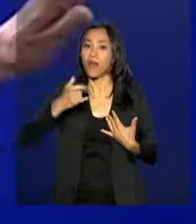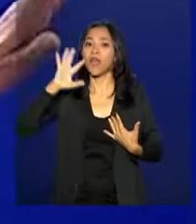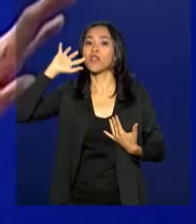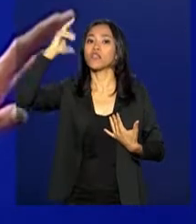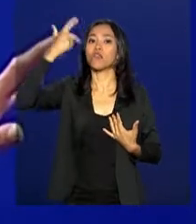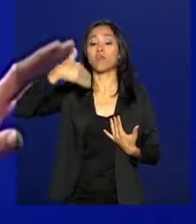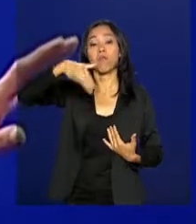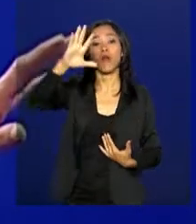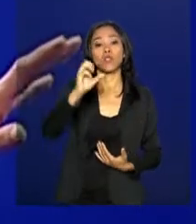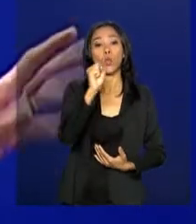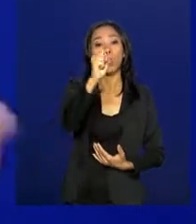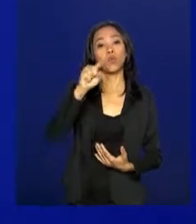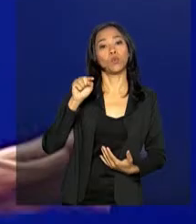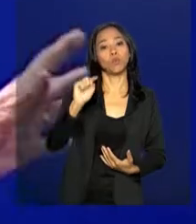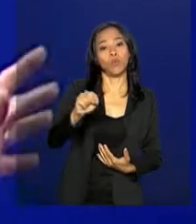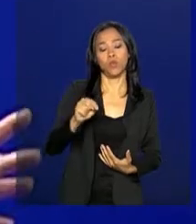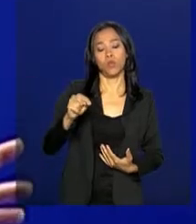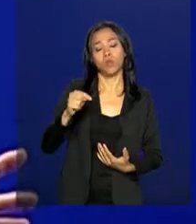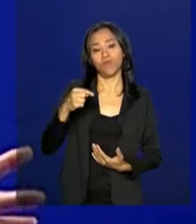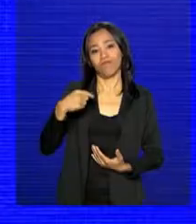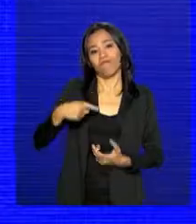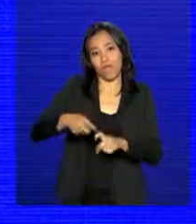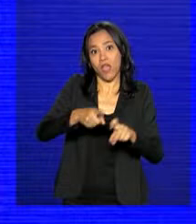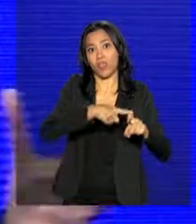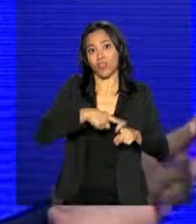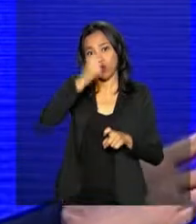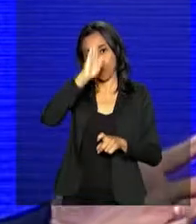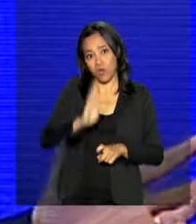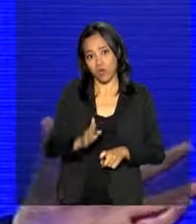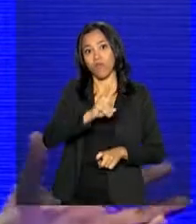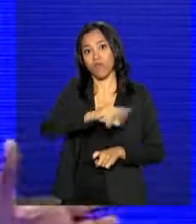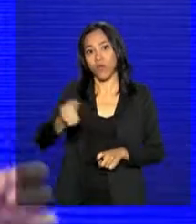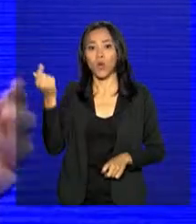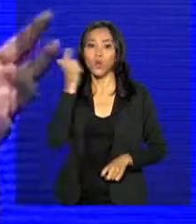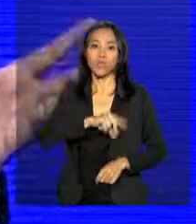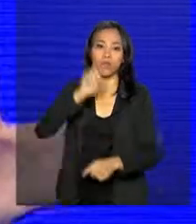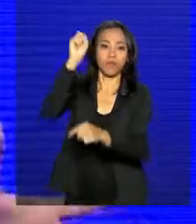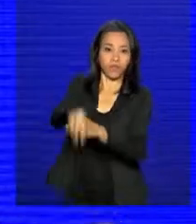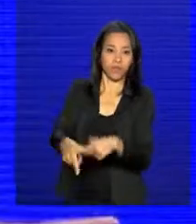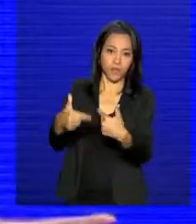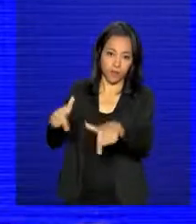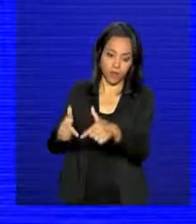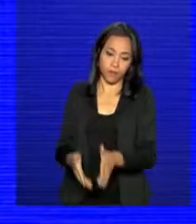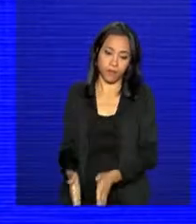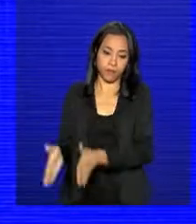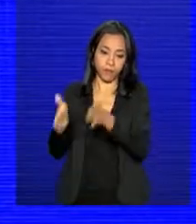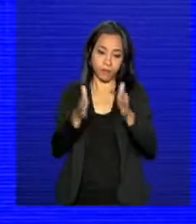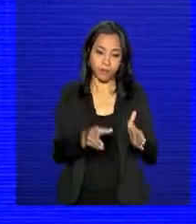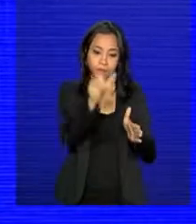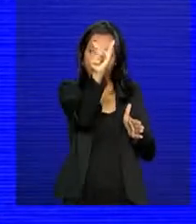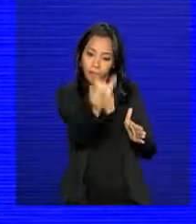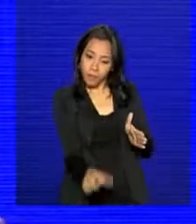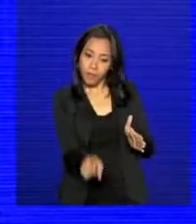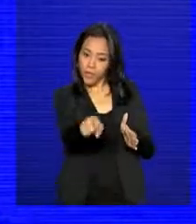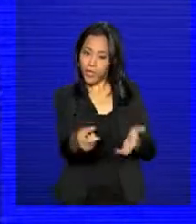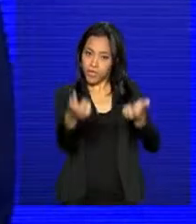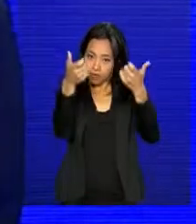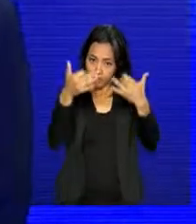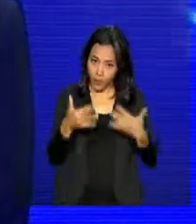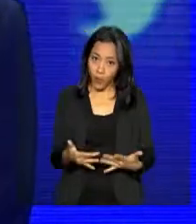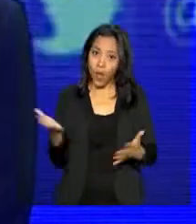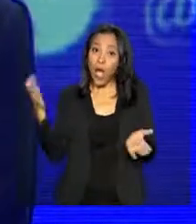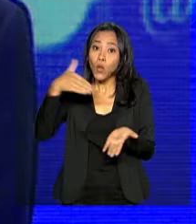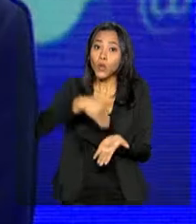a mais de 8 mil médicos brasileiros o presidente da confederação nacional de municípios aproveitou a última mobilização